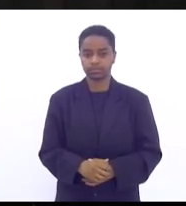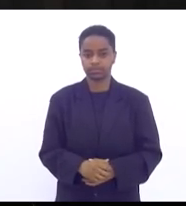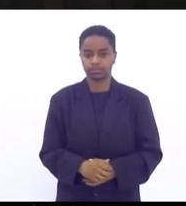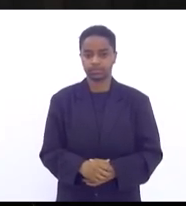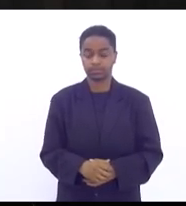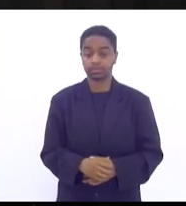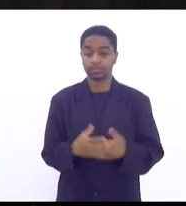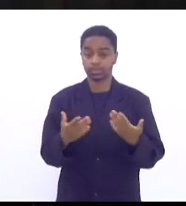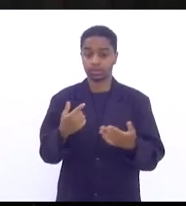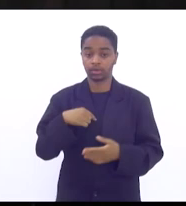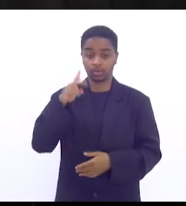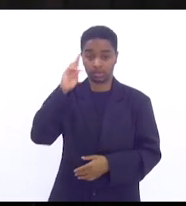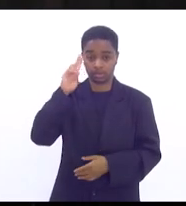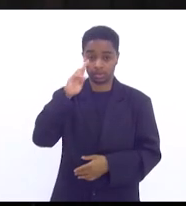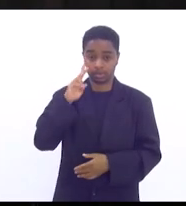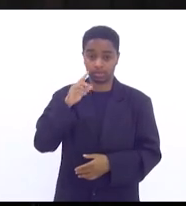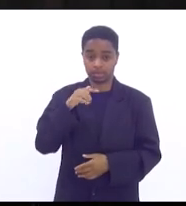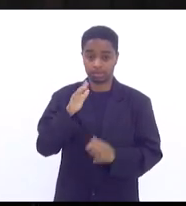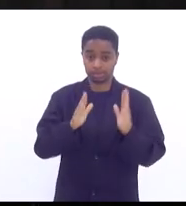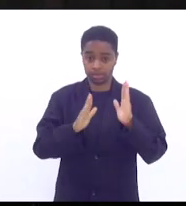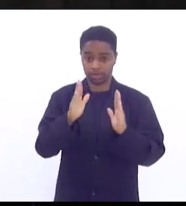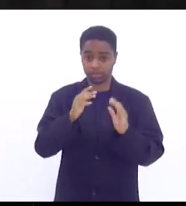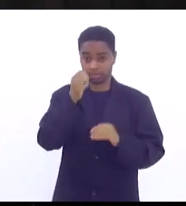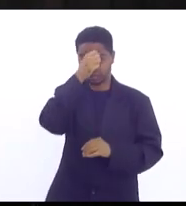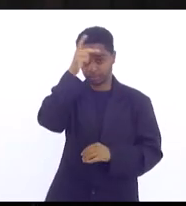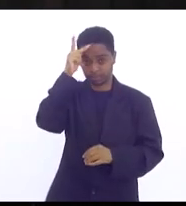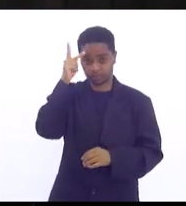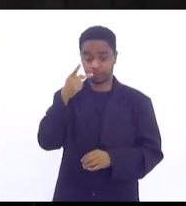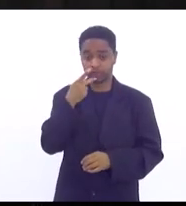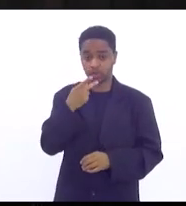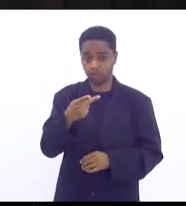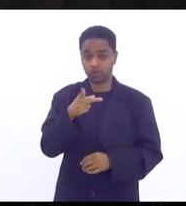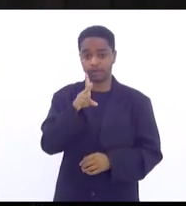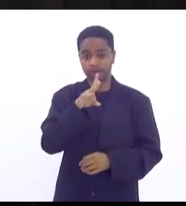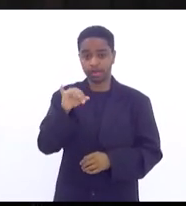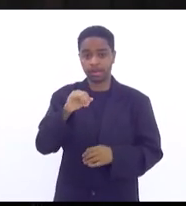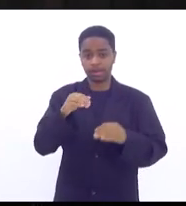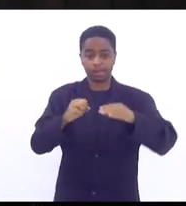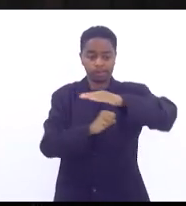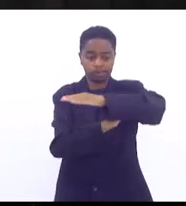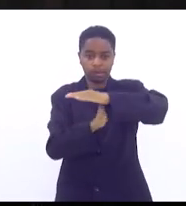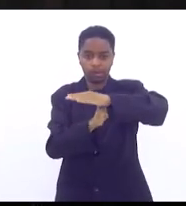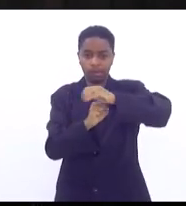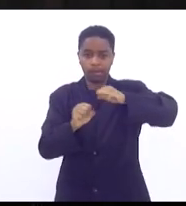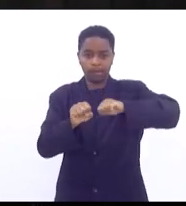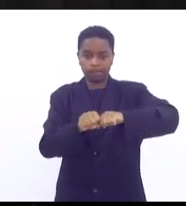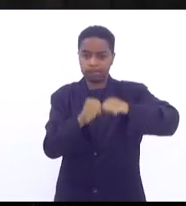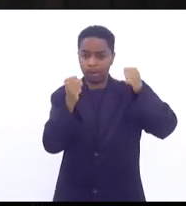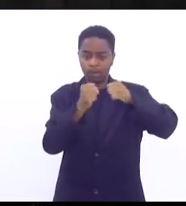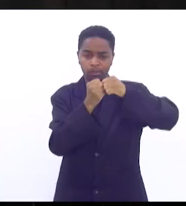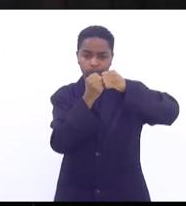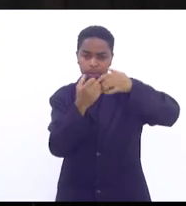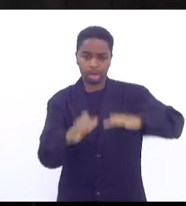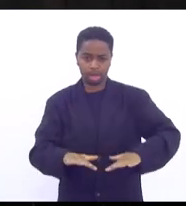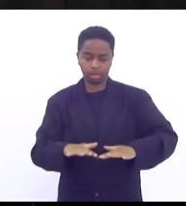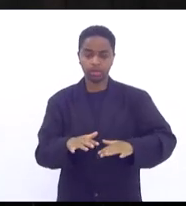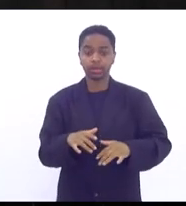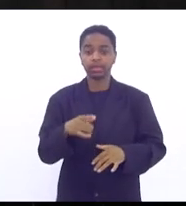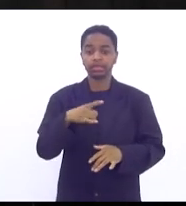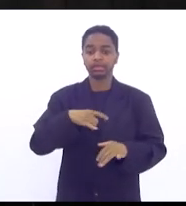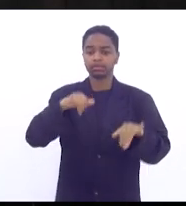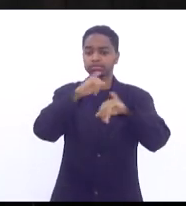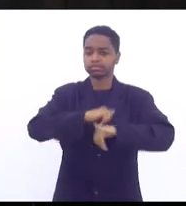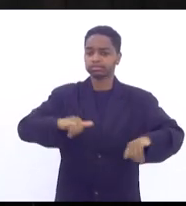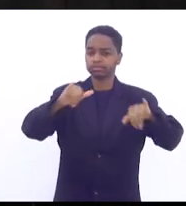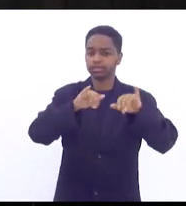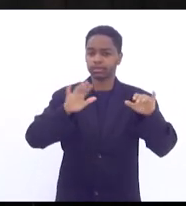o Eduardo Paes anunciou que iria colocar abaixo a Perimetral, e houve uma campanha para prefeito,